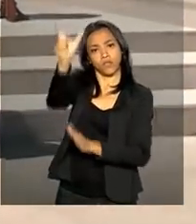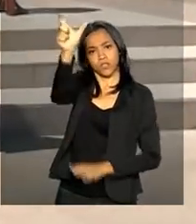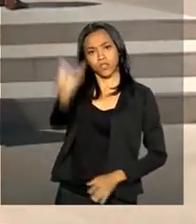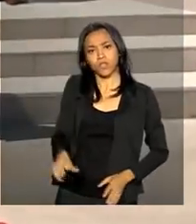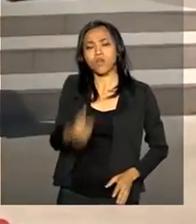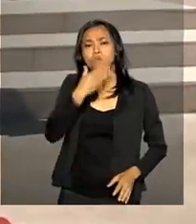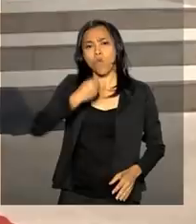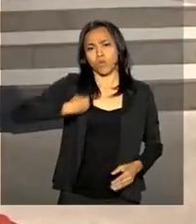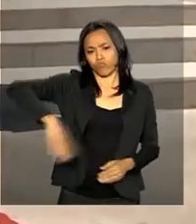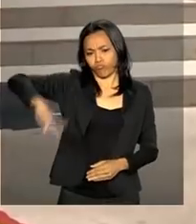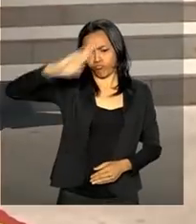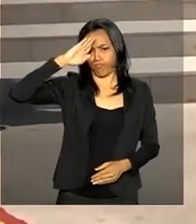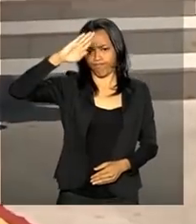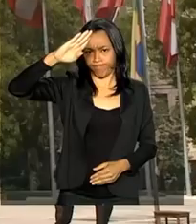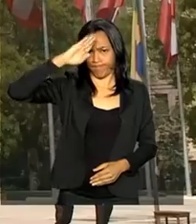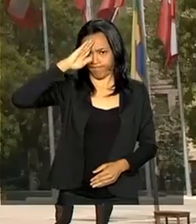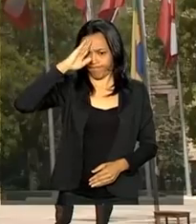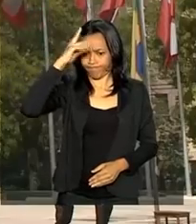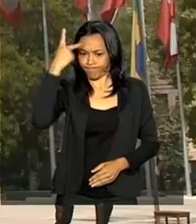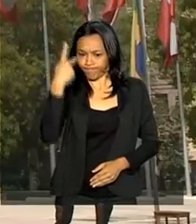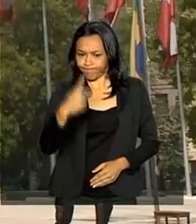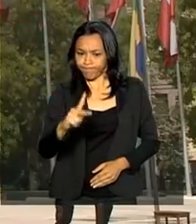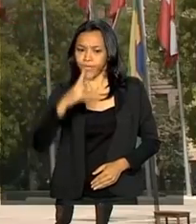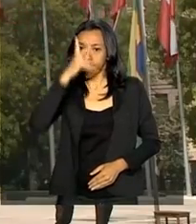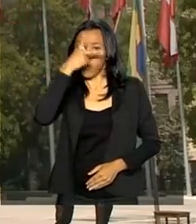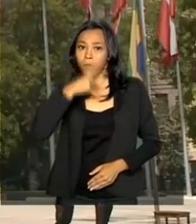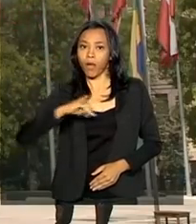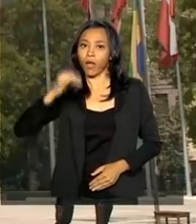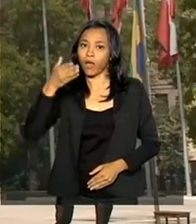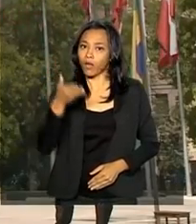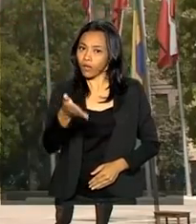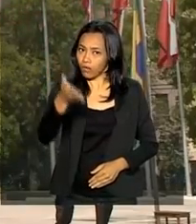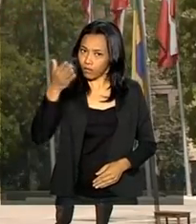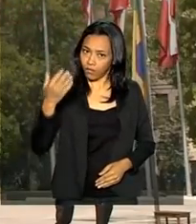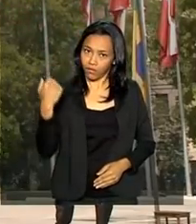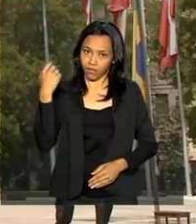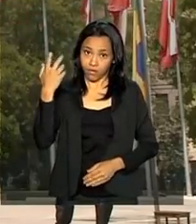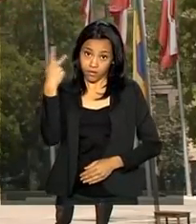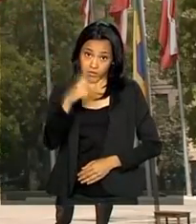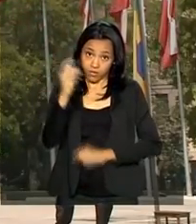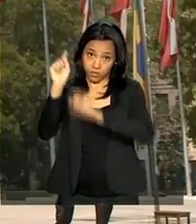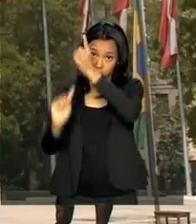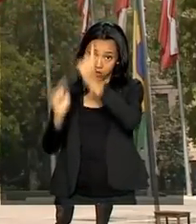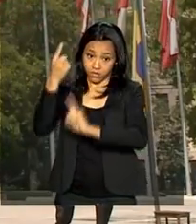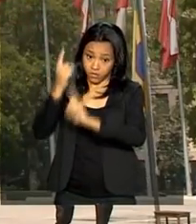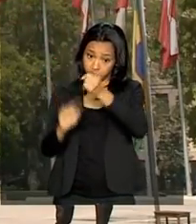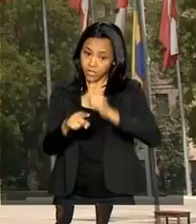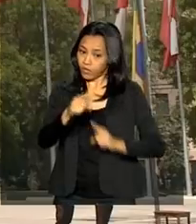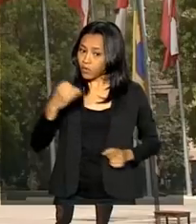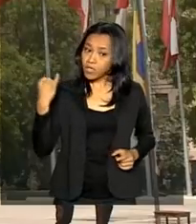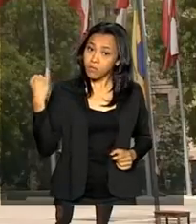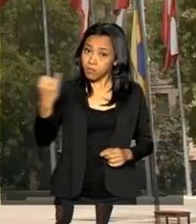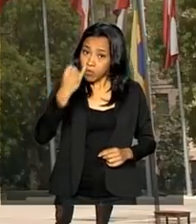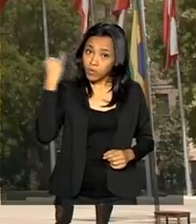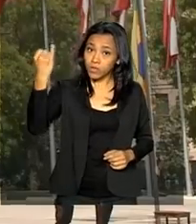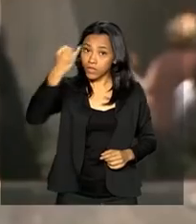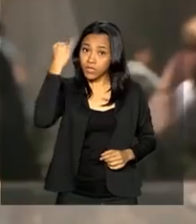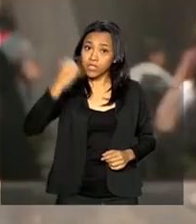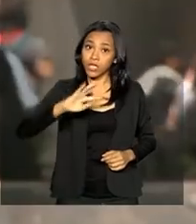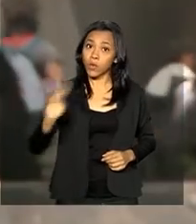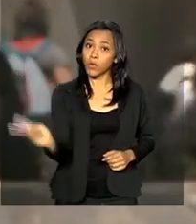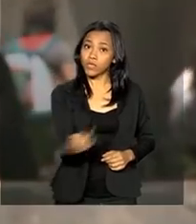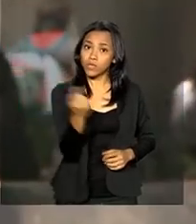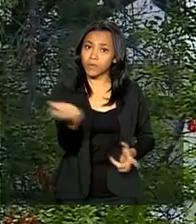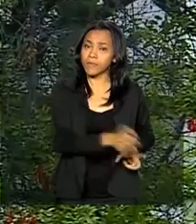orges Riquelme considerado pai da Pátria o riges foi uma das figuras militares fundamentais do movimento de